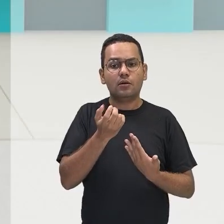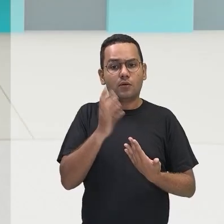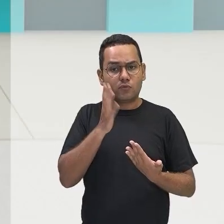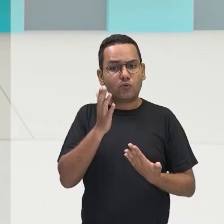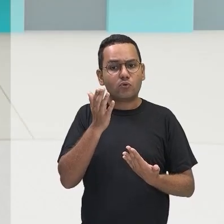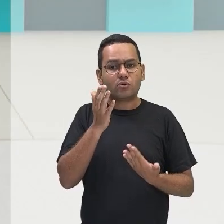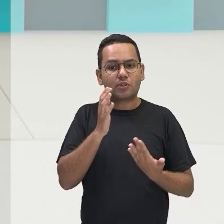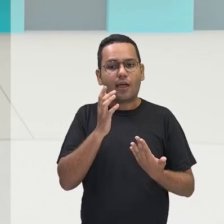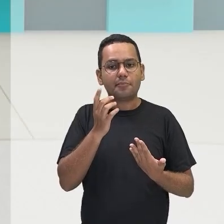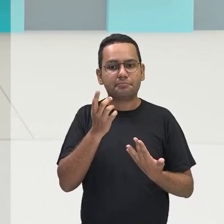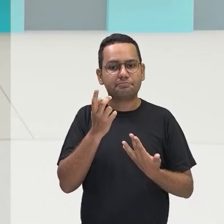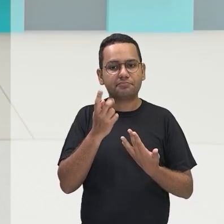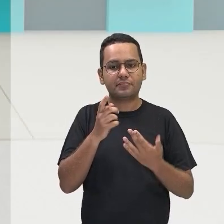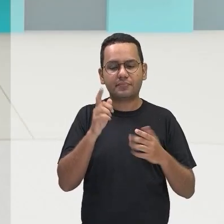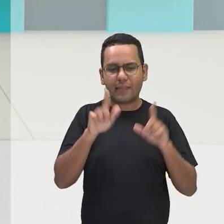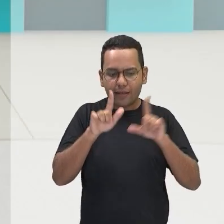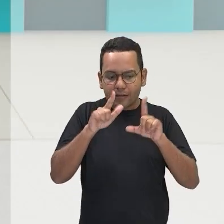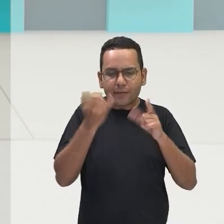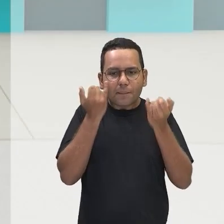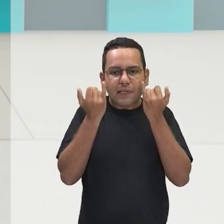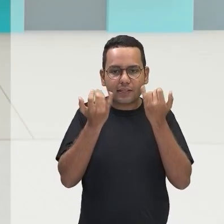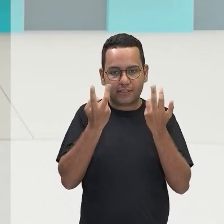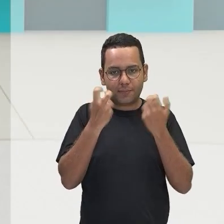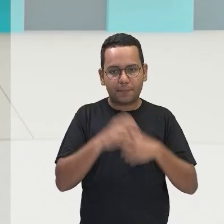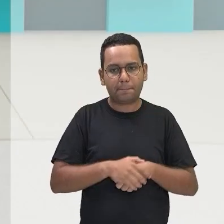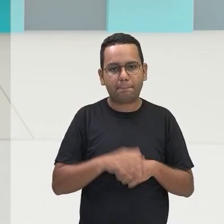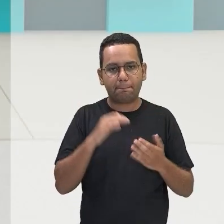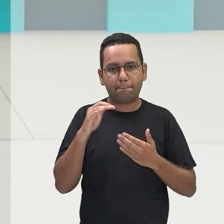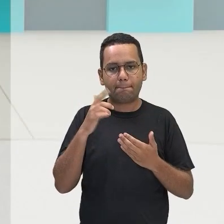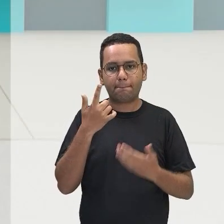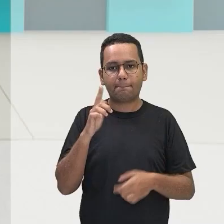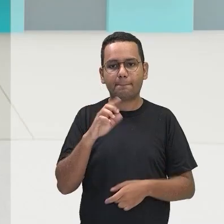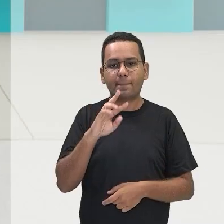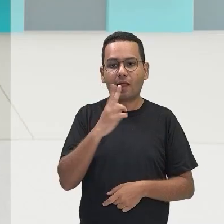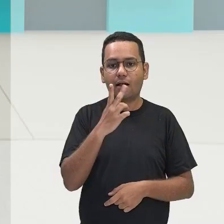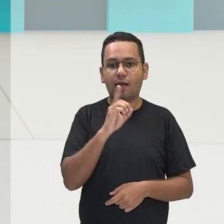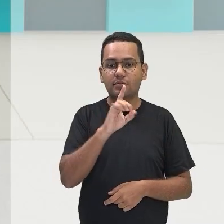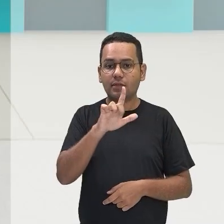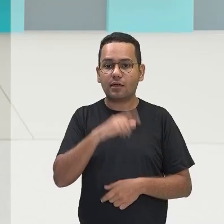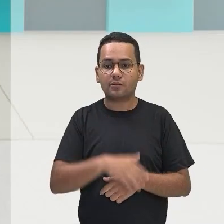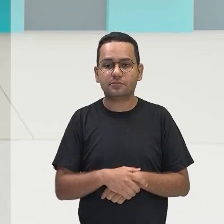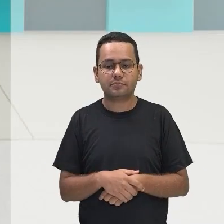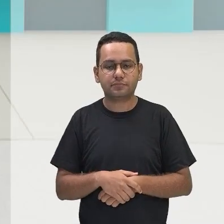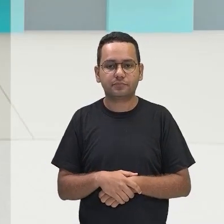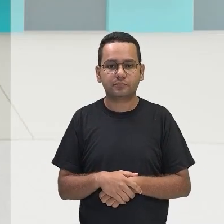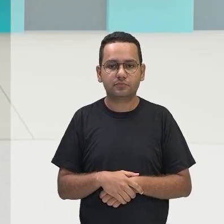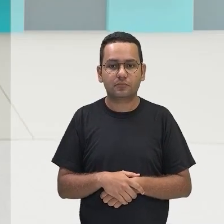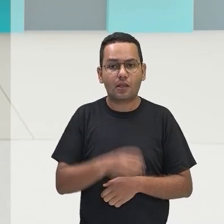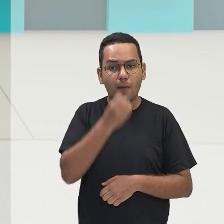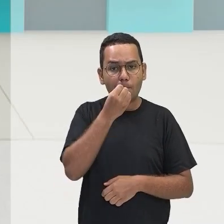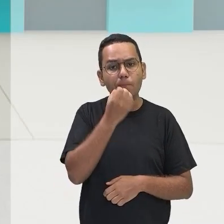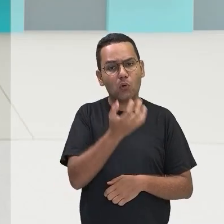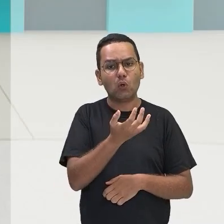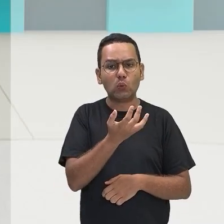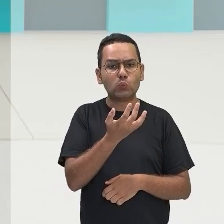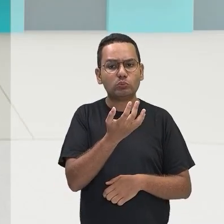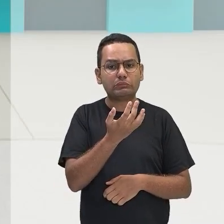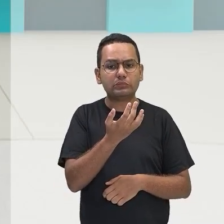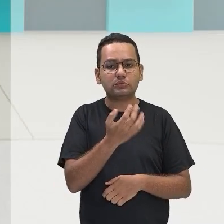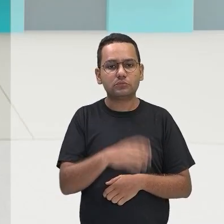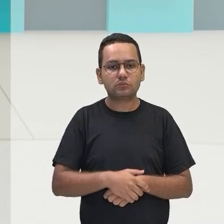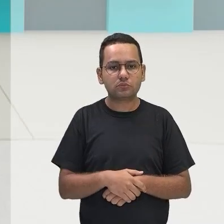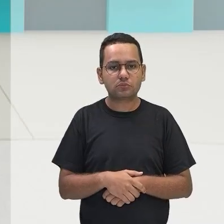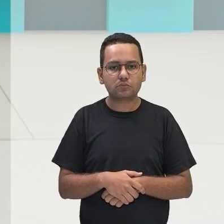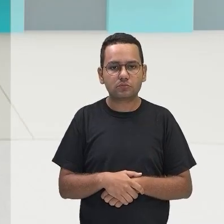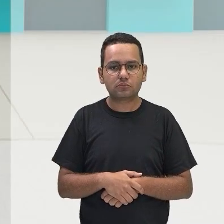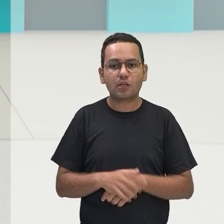Então, ajudem muito. O HDL aí, ó, os níveis de HDL, que é a gordura, né? O colesterol bom, diminuindo os níveis de